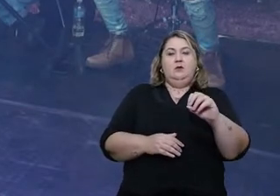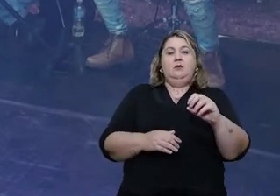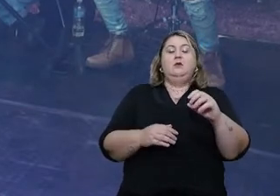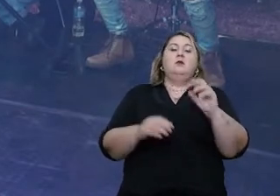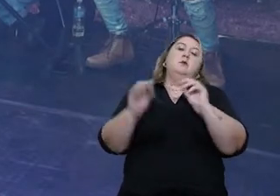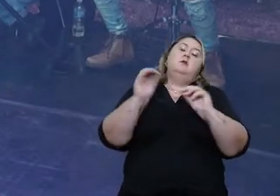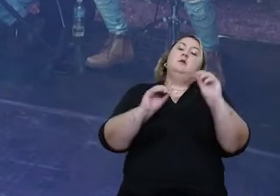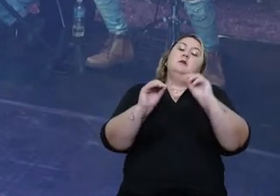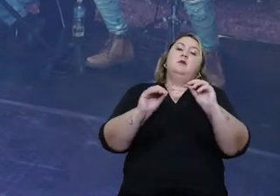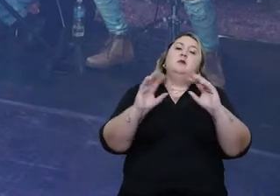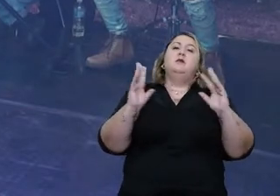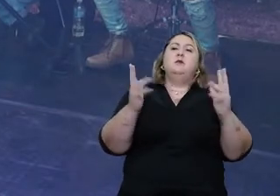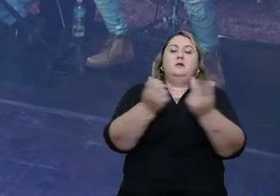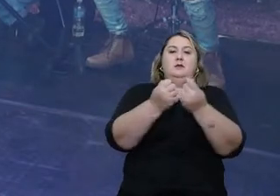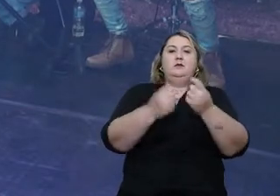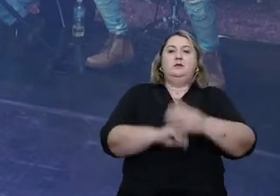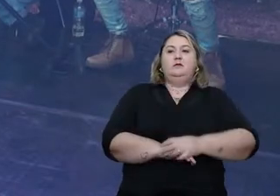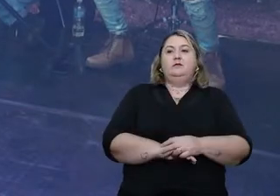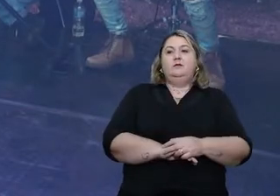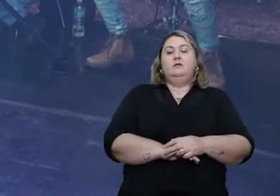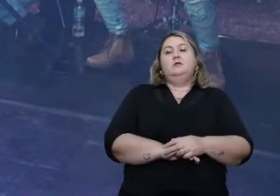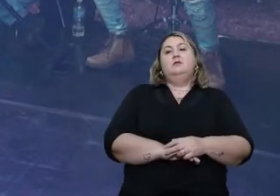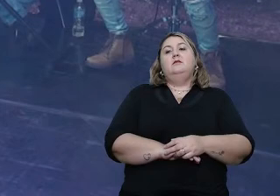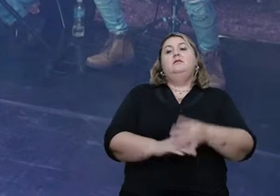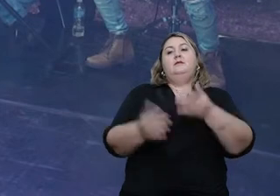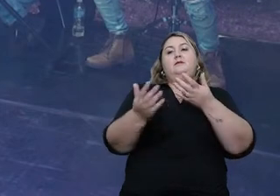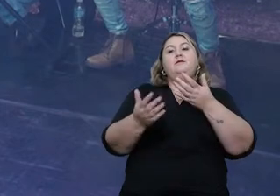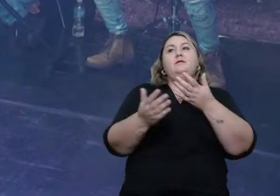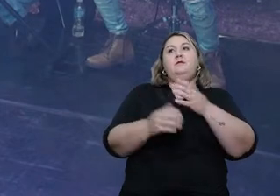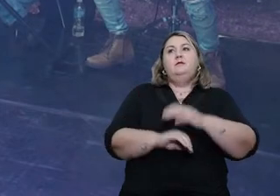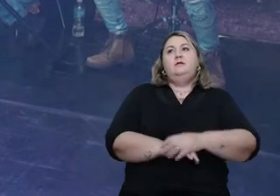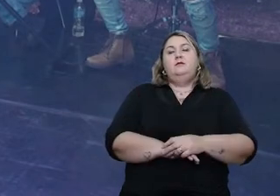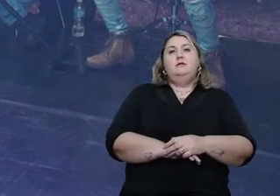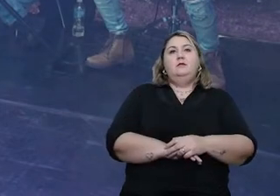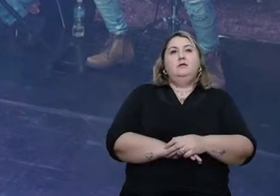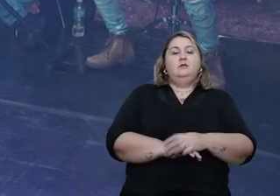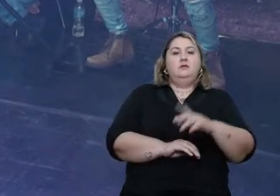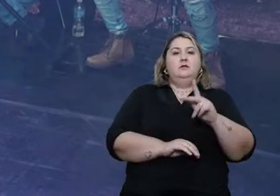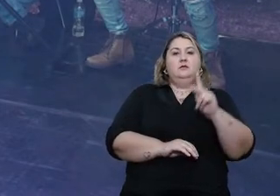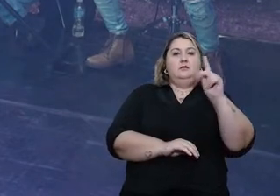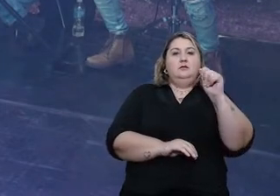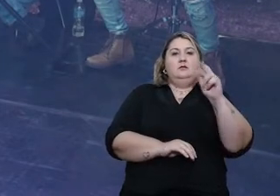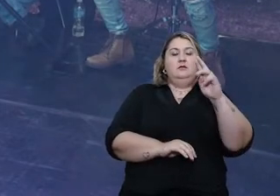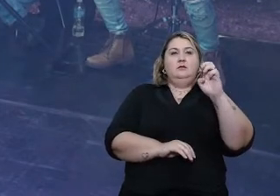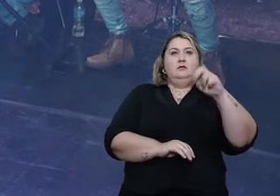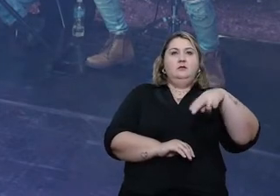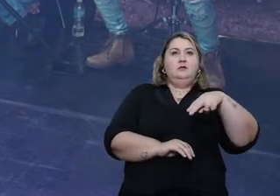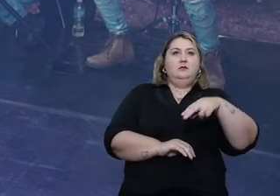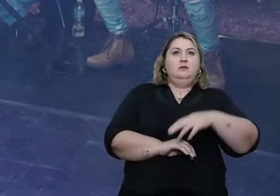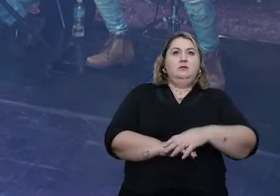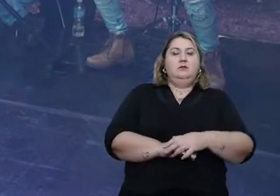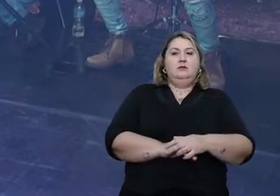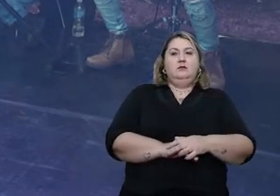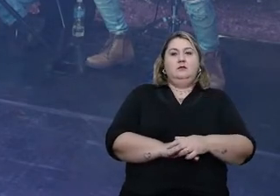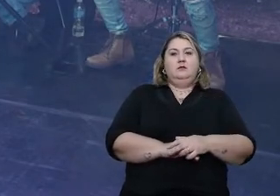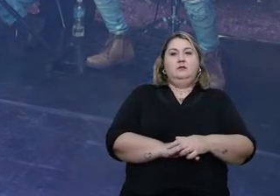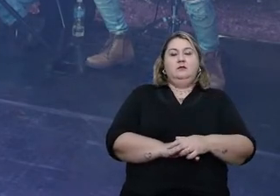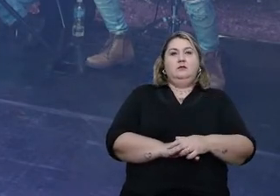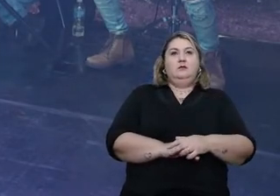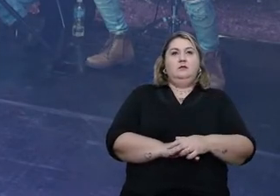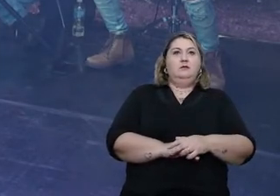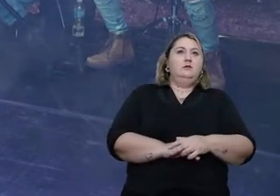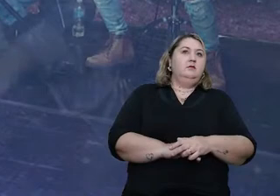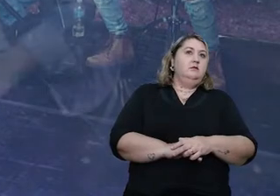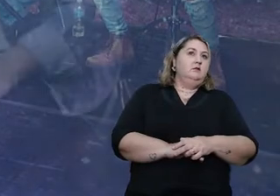de todos vocês que quiseram a nossa presença, né? Isso, quero mandar um beijo para Karen lá de Matão, Matão. Ela tá indo embora de Matão,